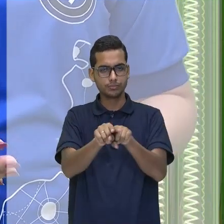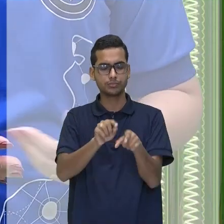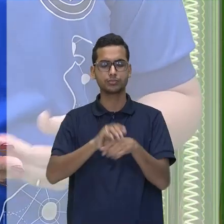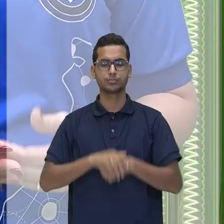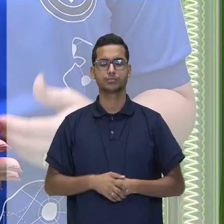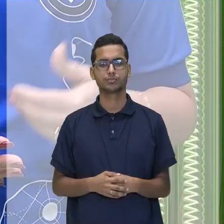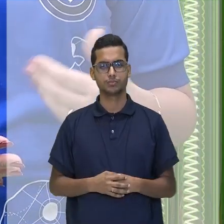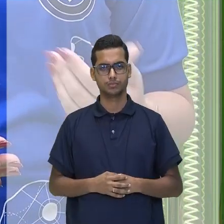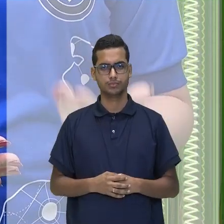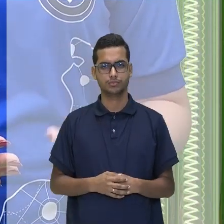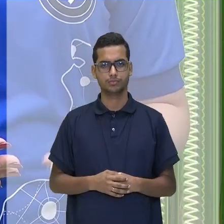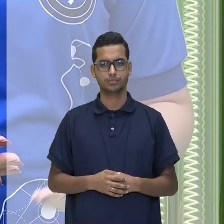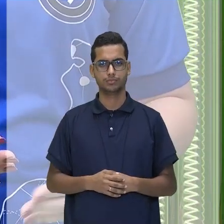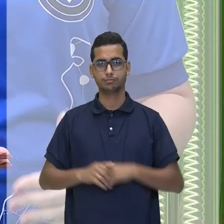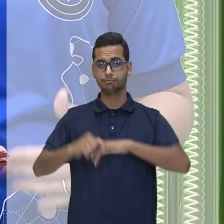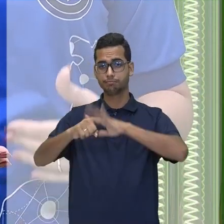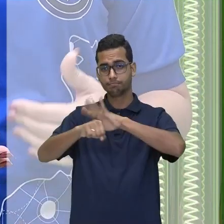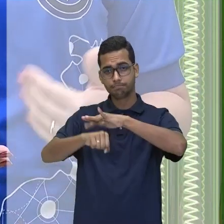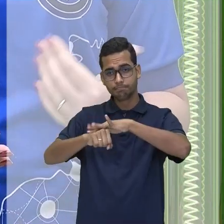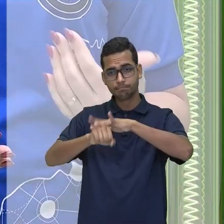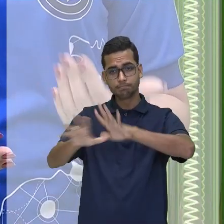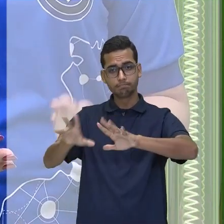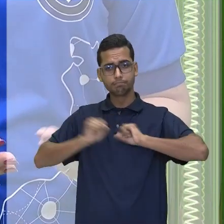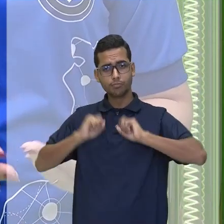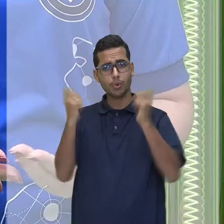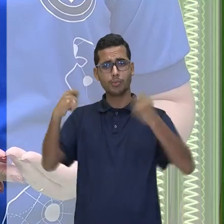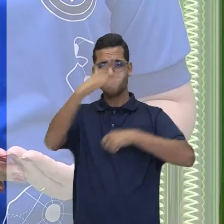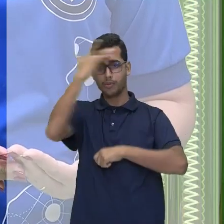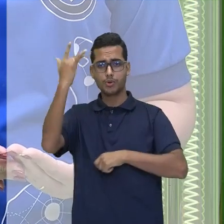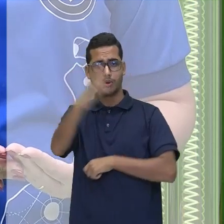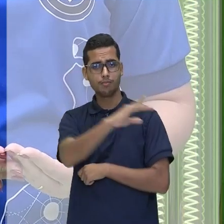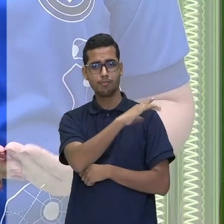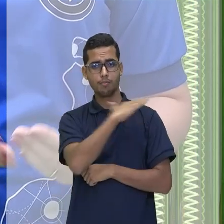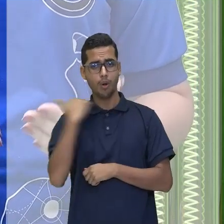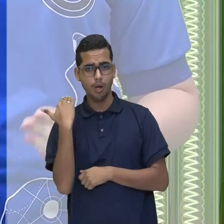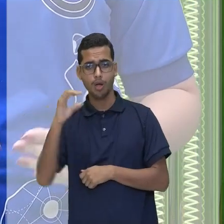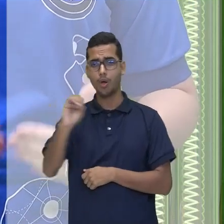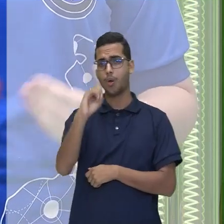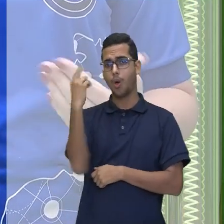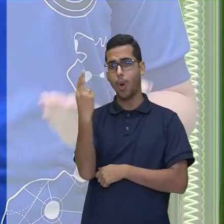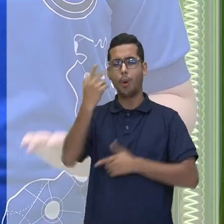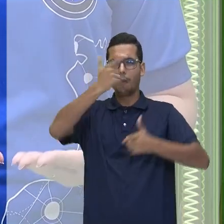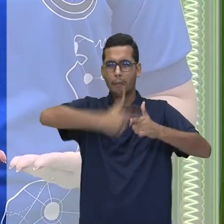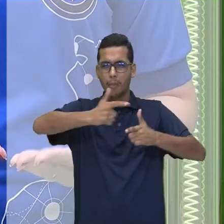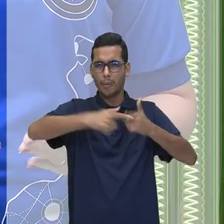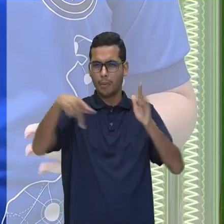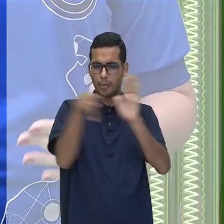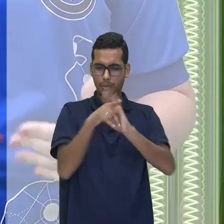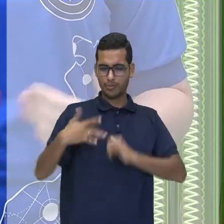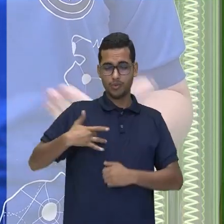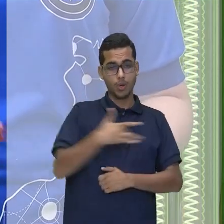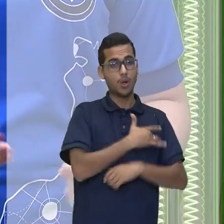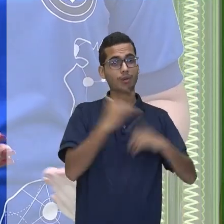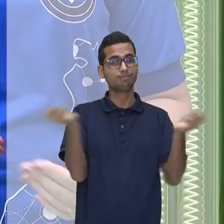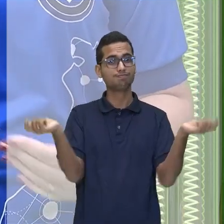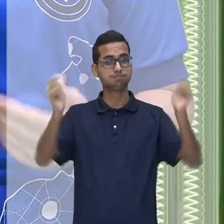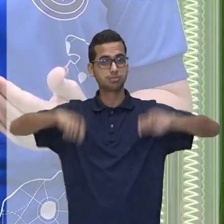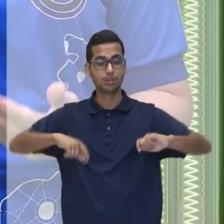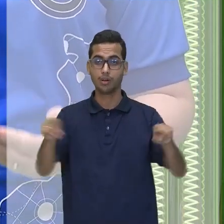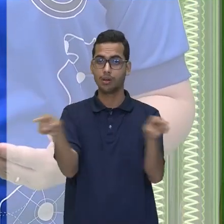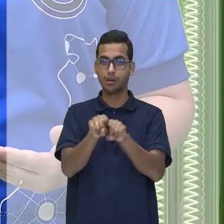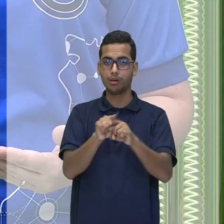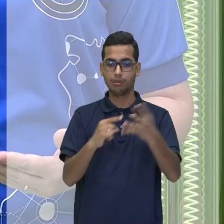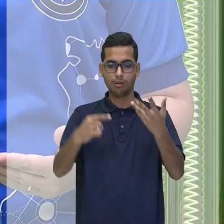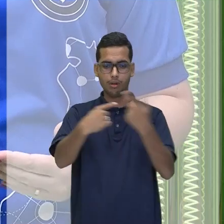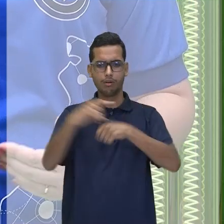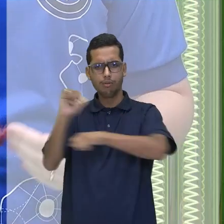transmitida, pode levar à morte, pode levar a complicações de saúde, mas felizmente existem formas de combater